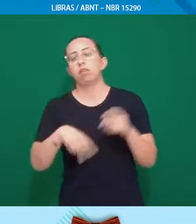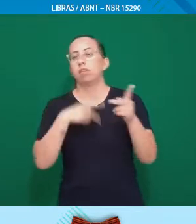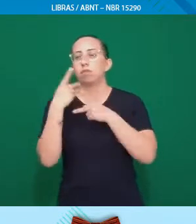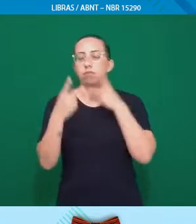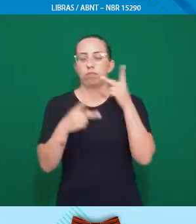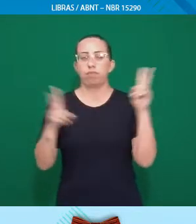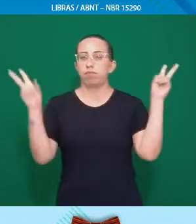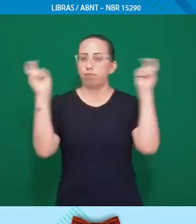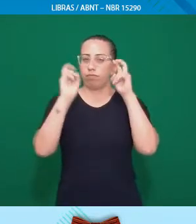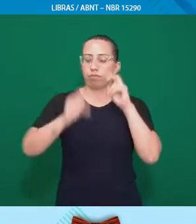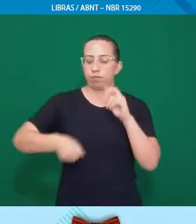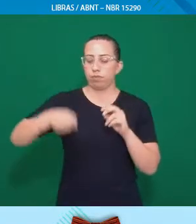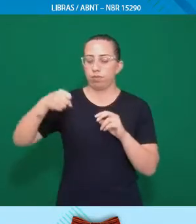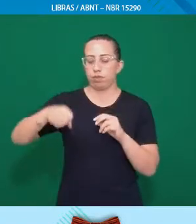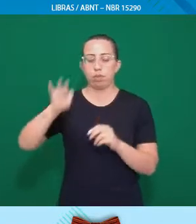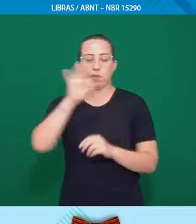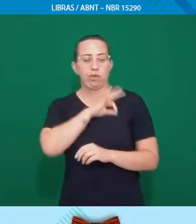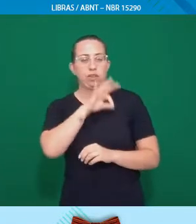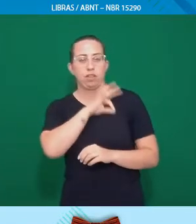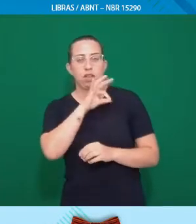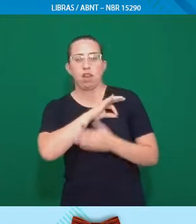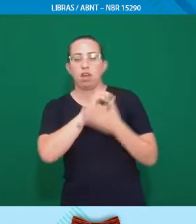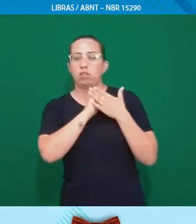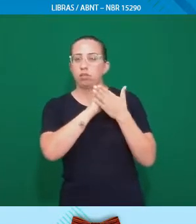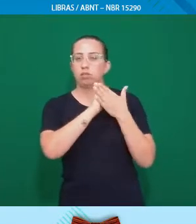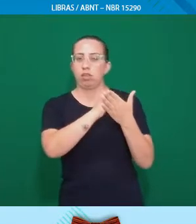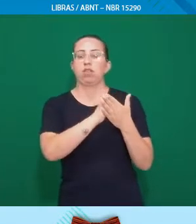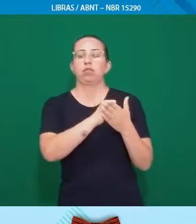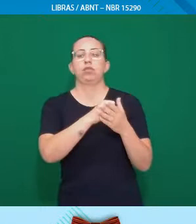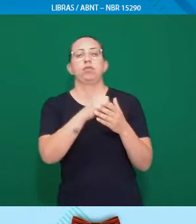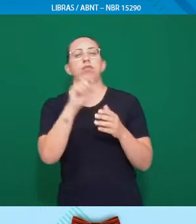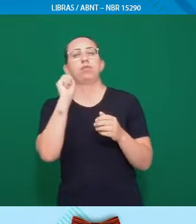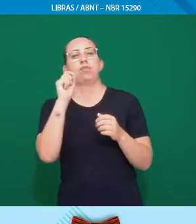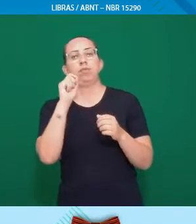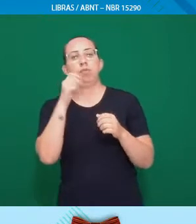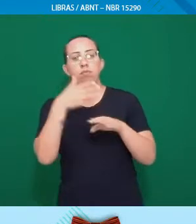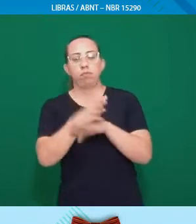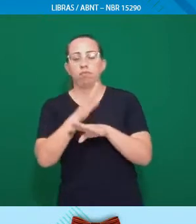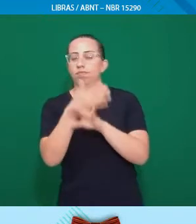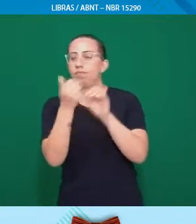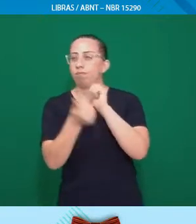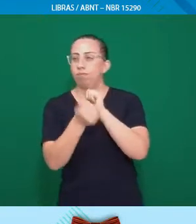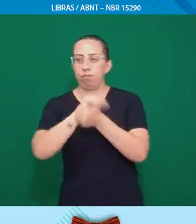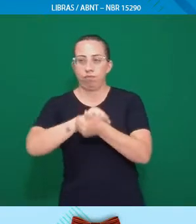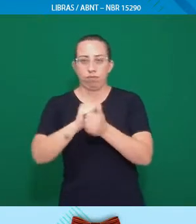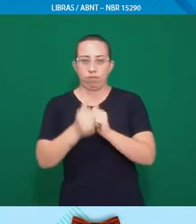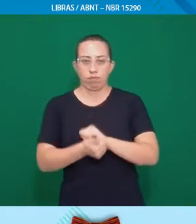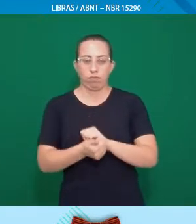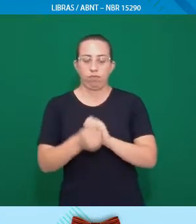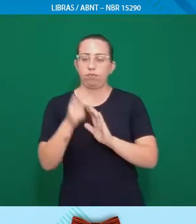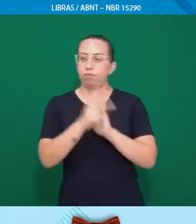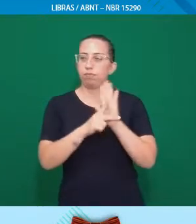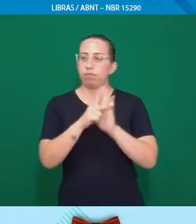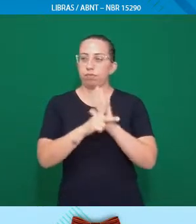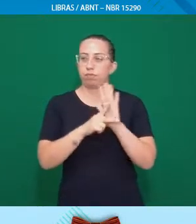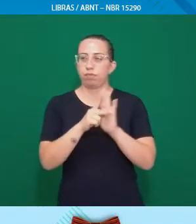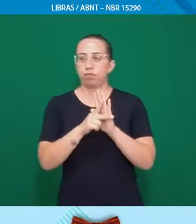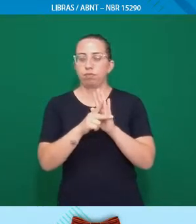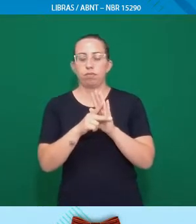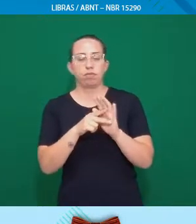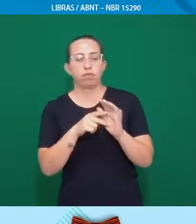o programa bolsa atleta no município de Campos Novos e dá outras providências esse projeto é referente